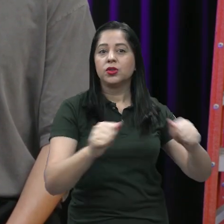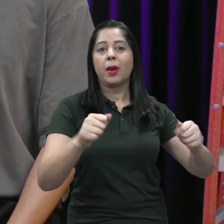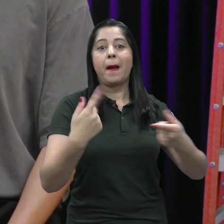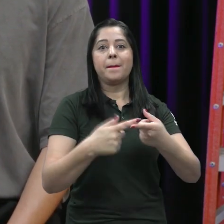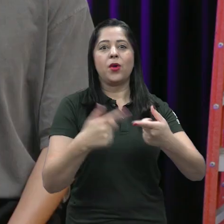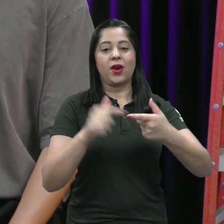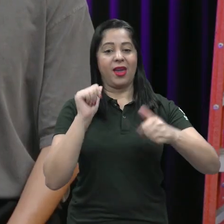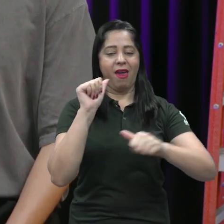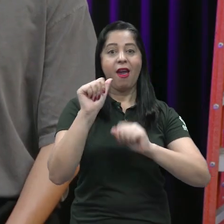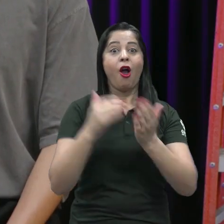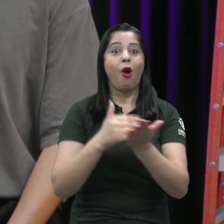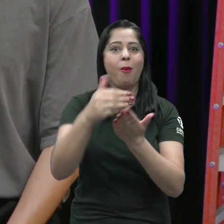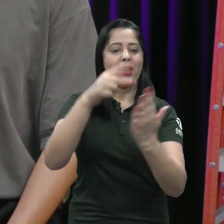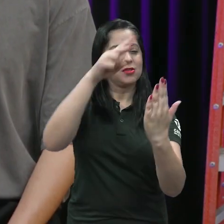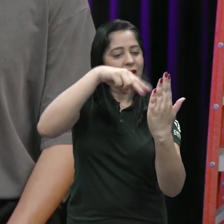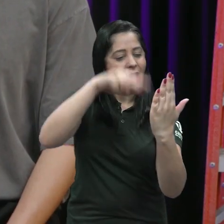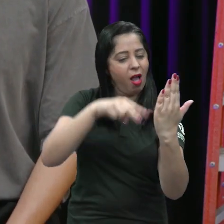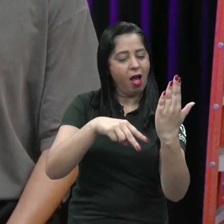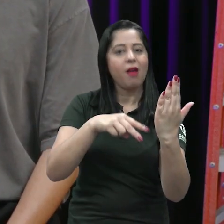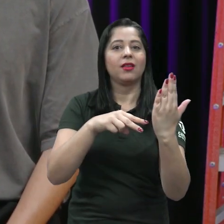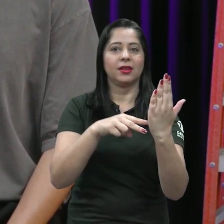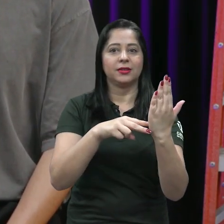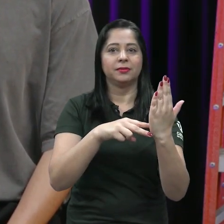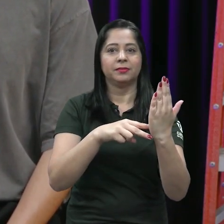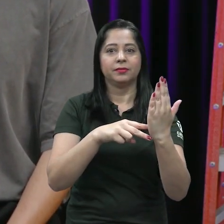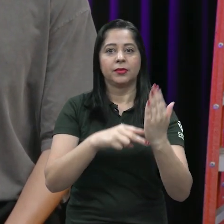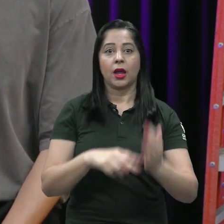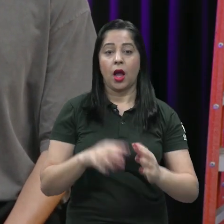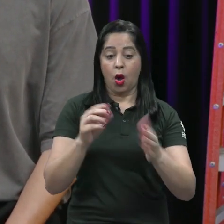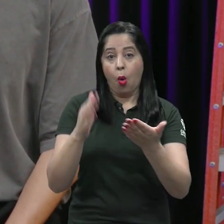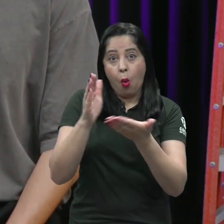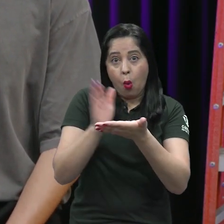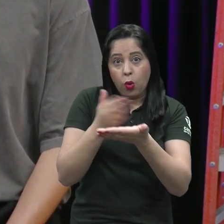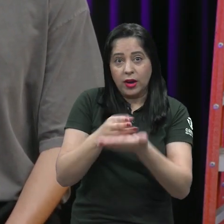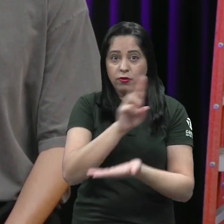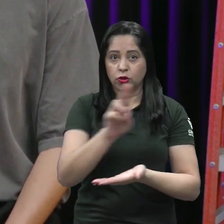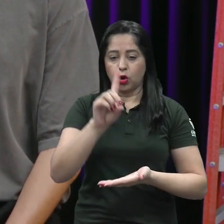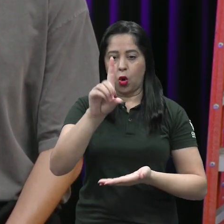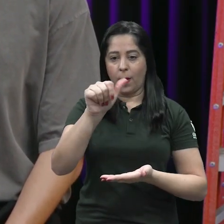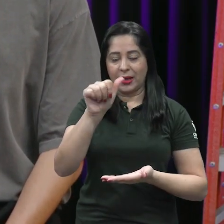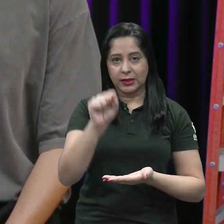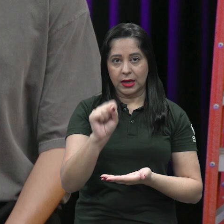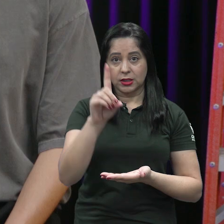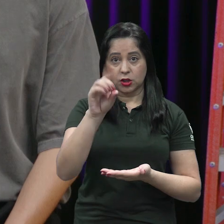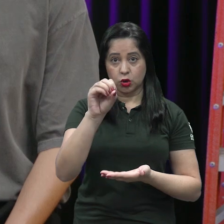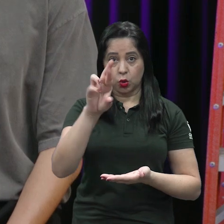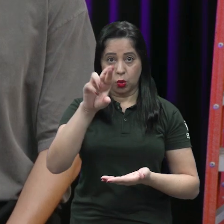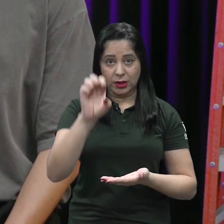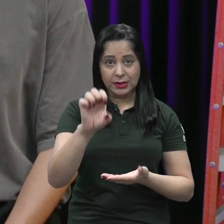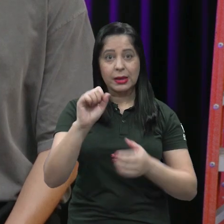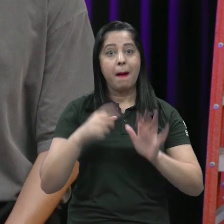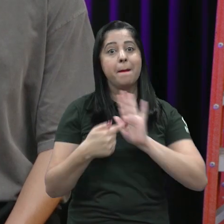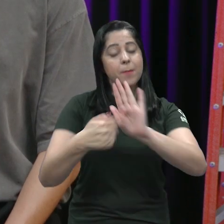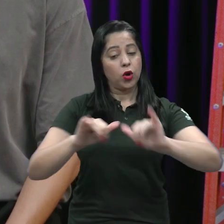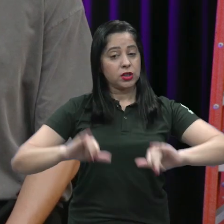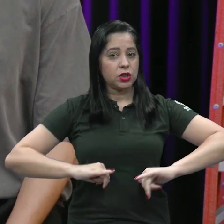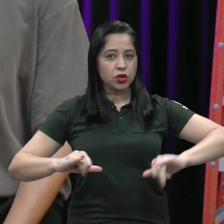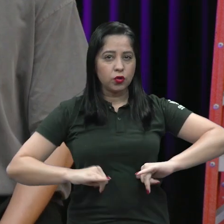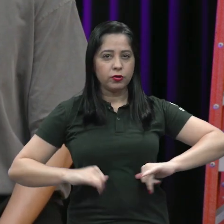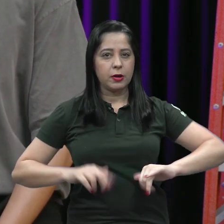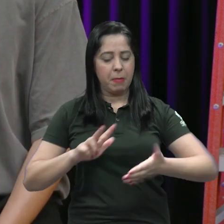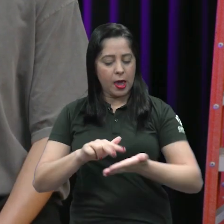o vício em drogas. A obra, que leva o nome Das Dores, é um relato de dor, resistência e principalmente de